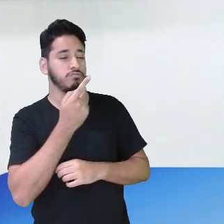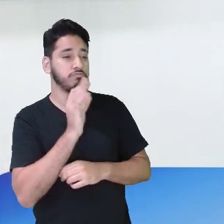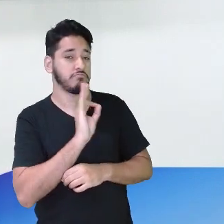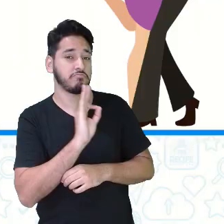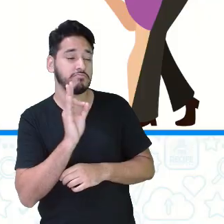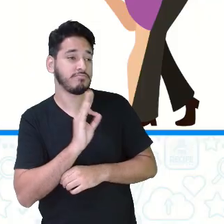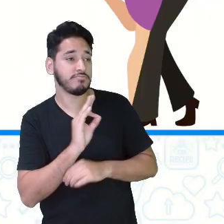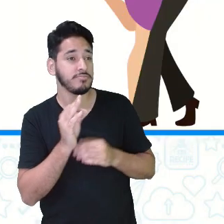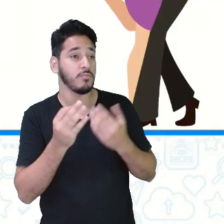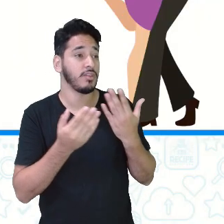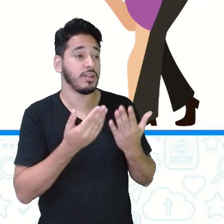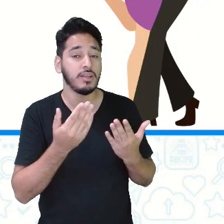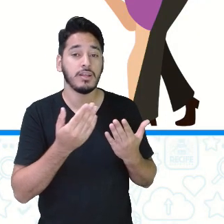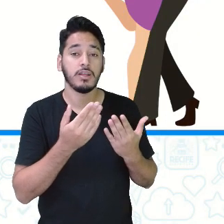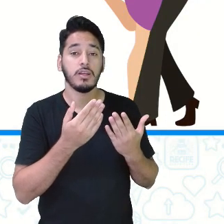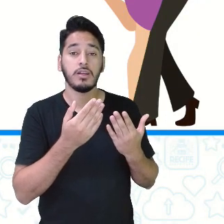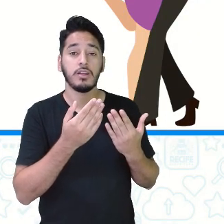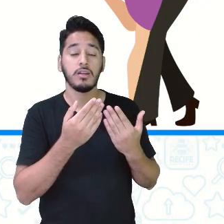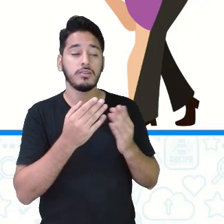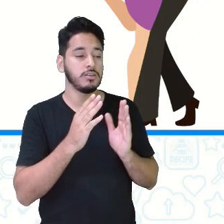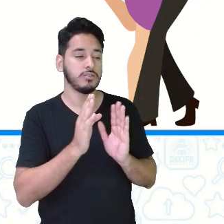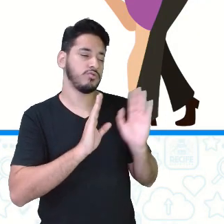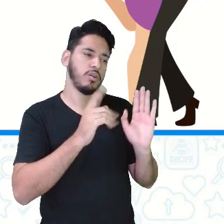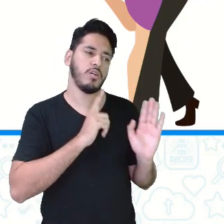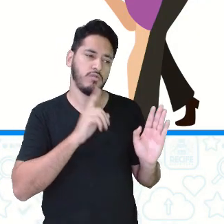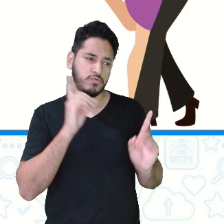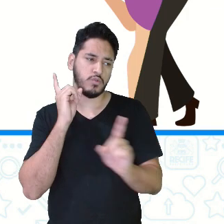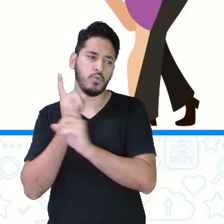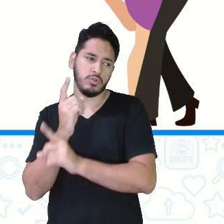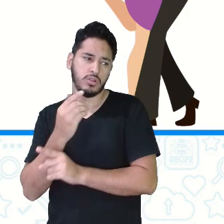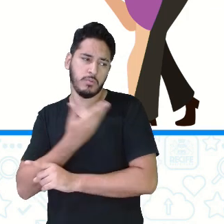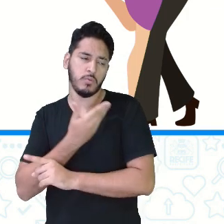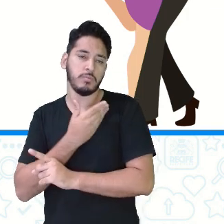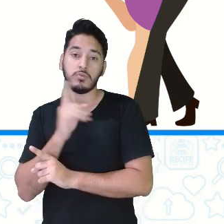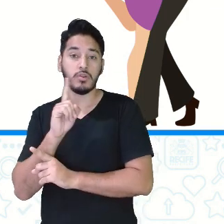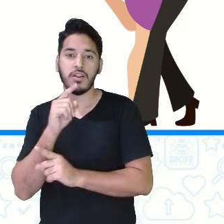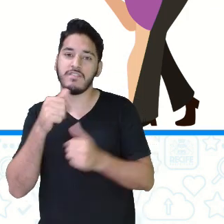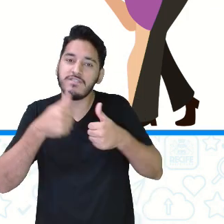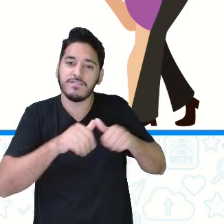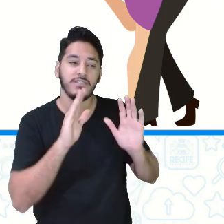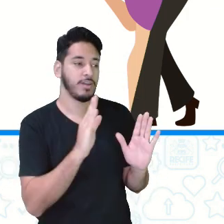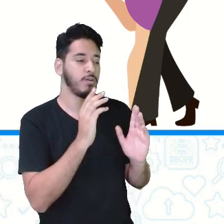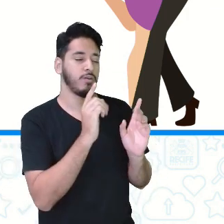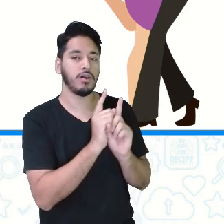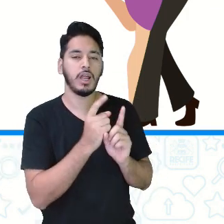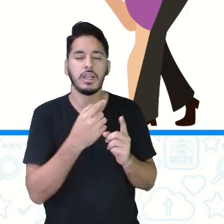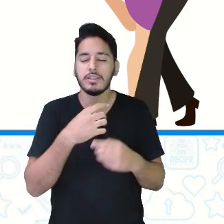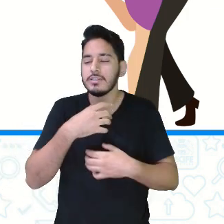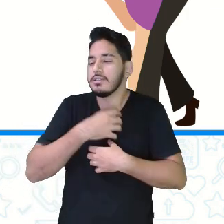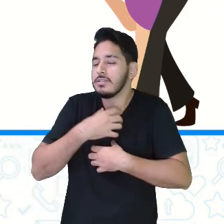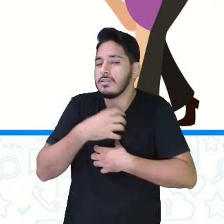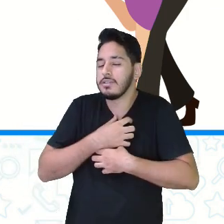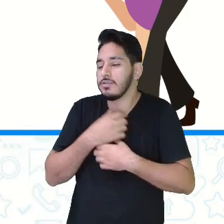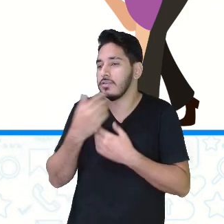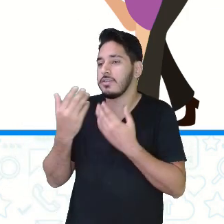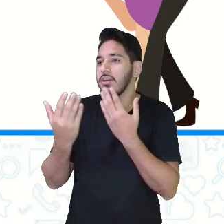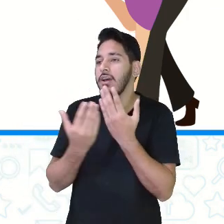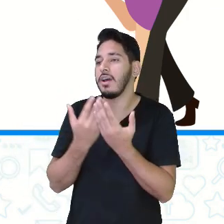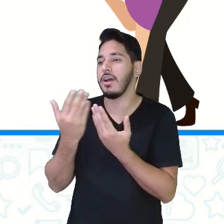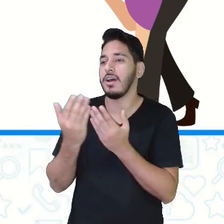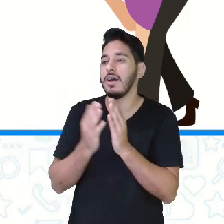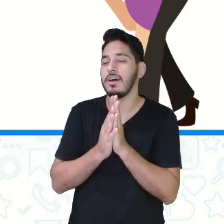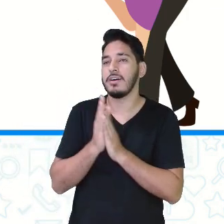de o deixar para encontrar amigos ou conhecidos no salão. Ele tinha a sensação de